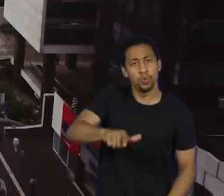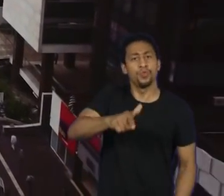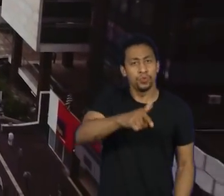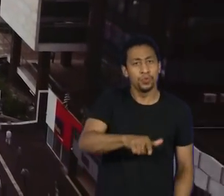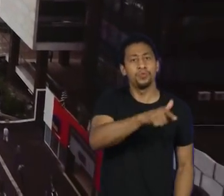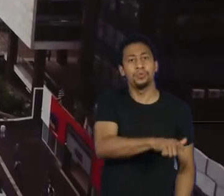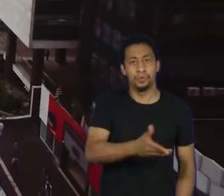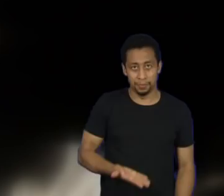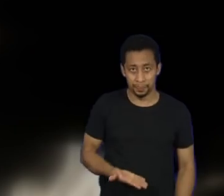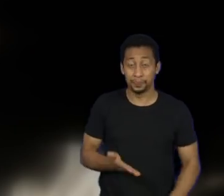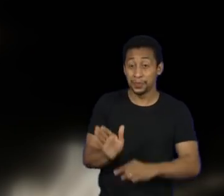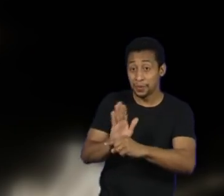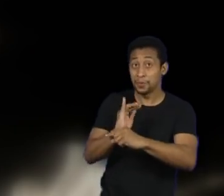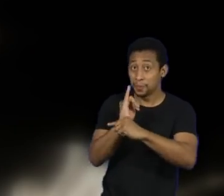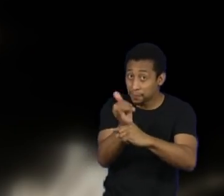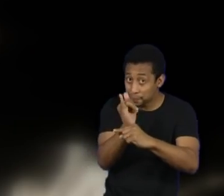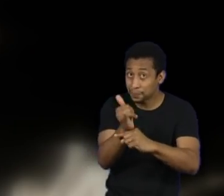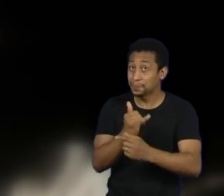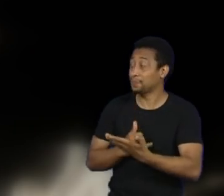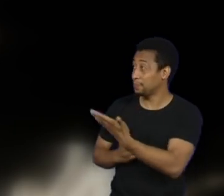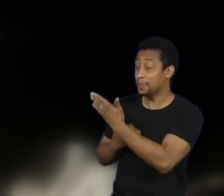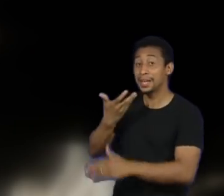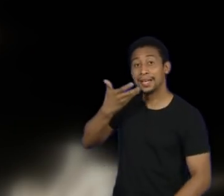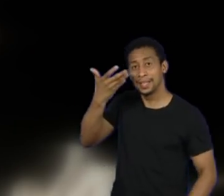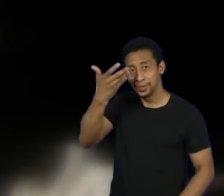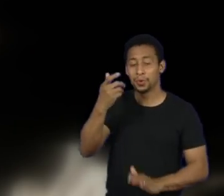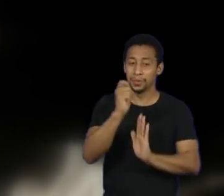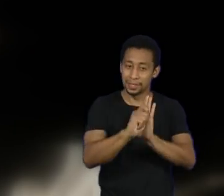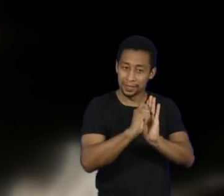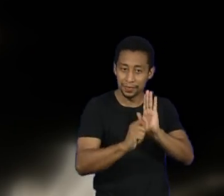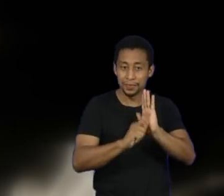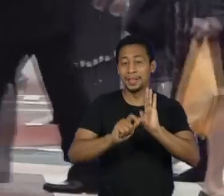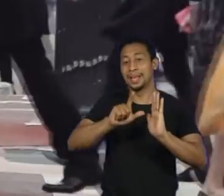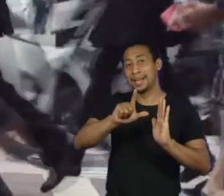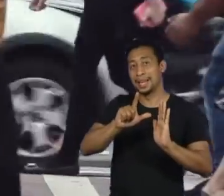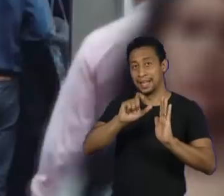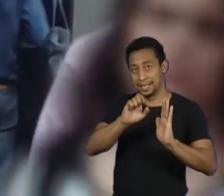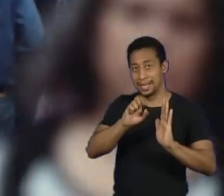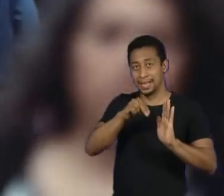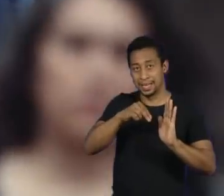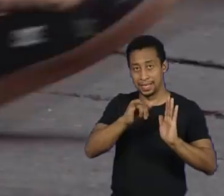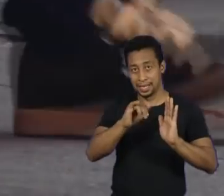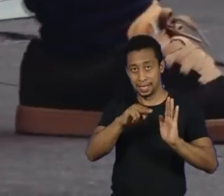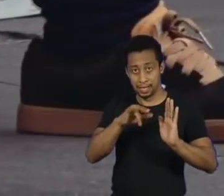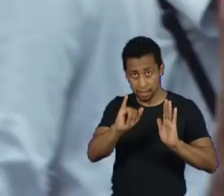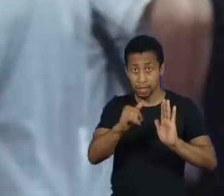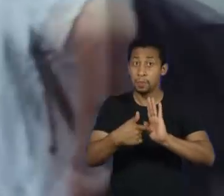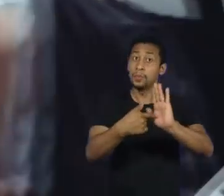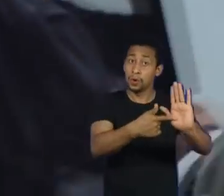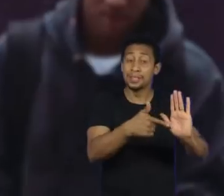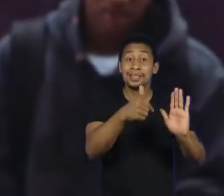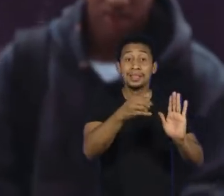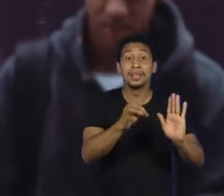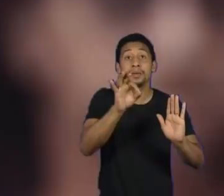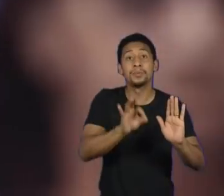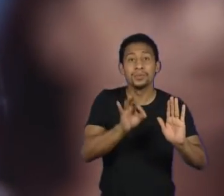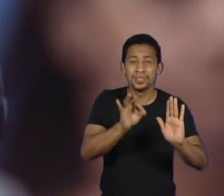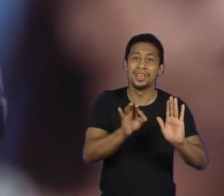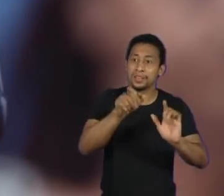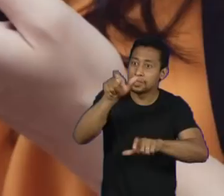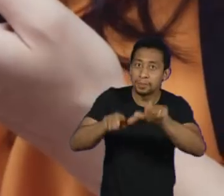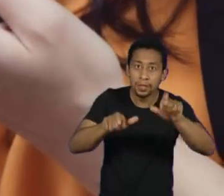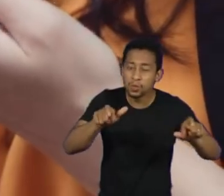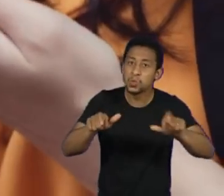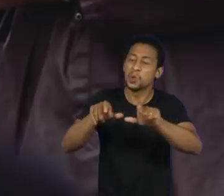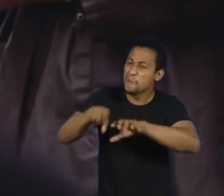filme, narrado pelo cantor e compositor Lenine, mostra que hoje a humanidade já consome 70% a mais do que o planeta é